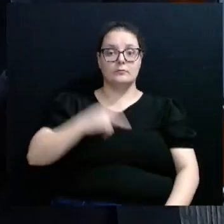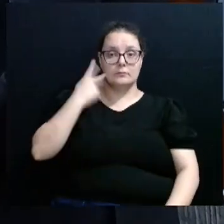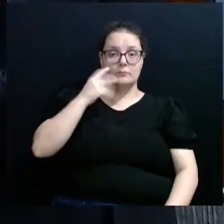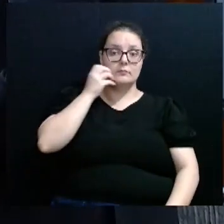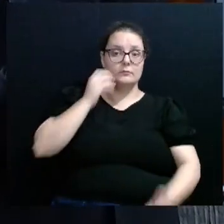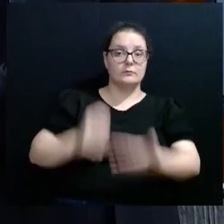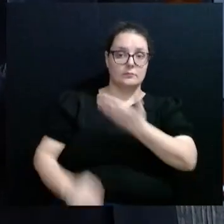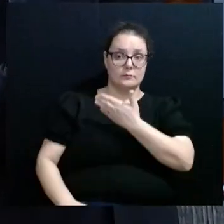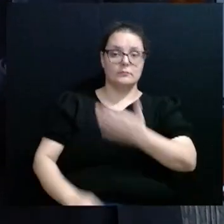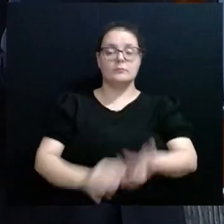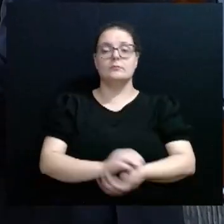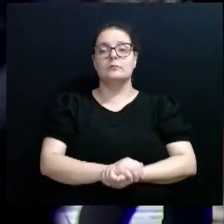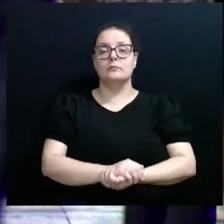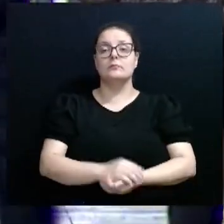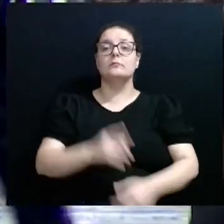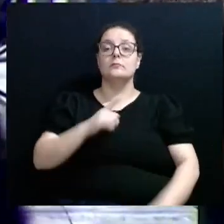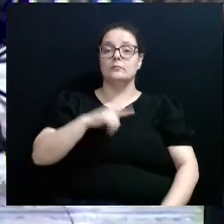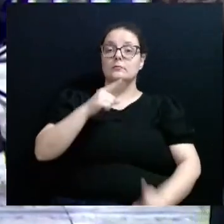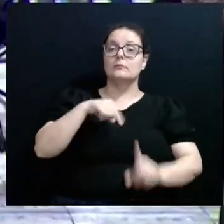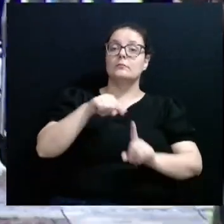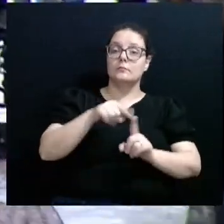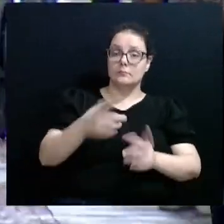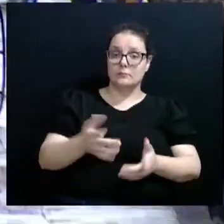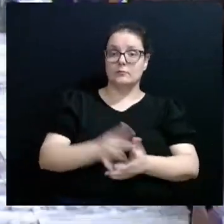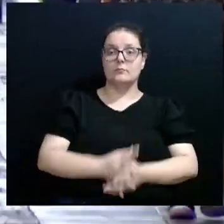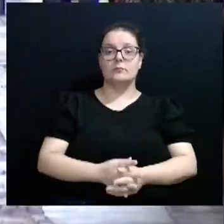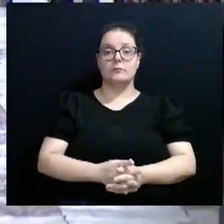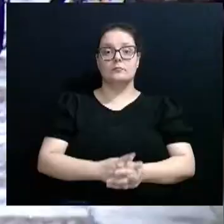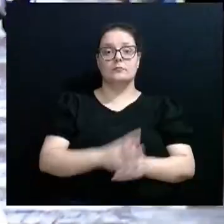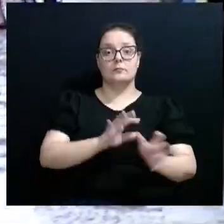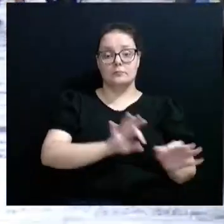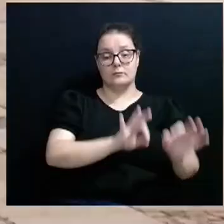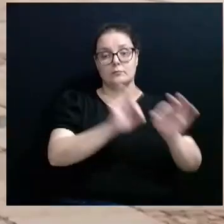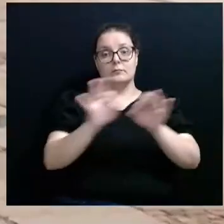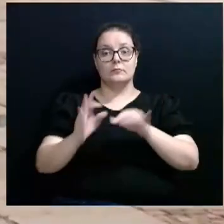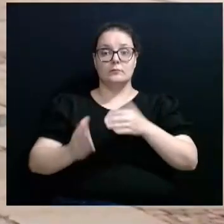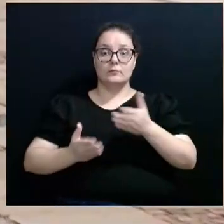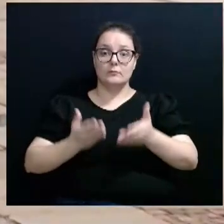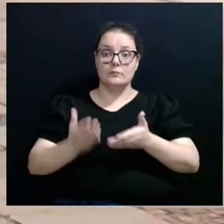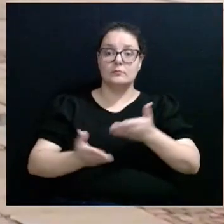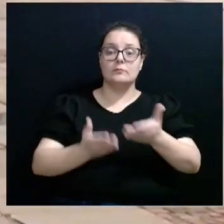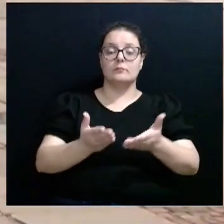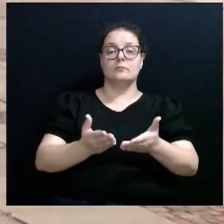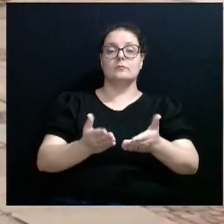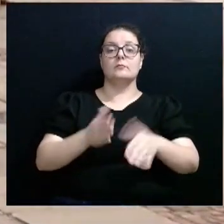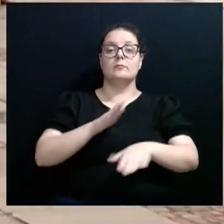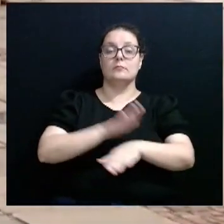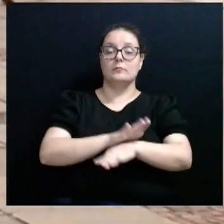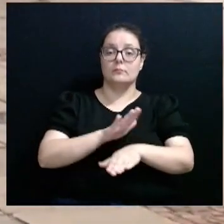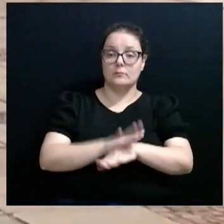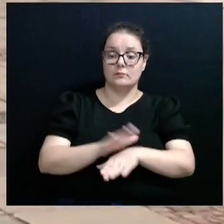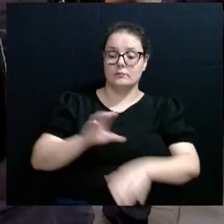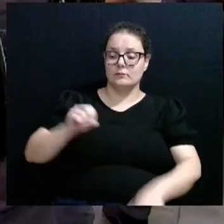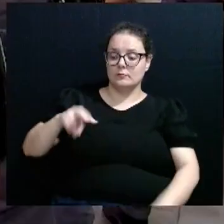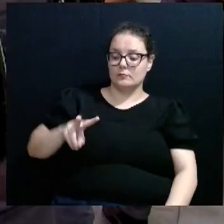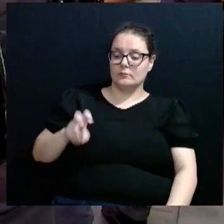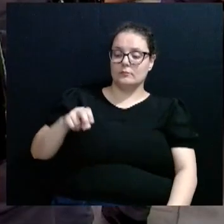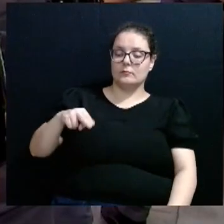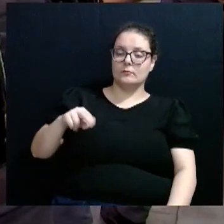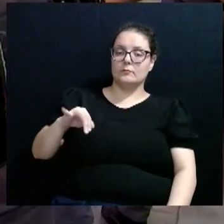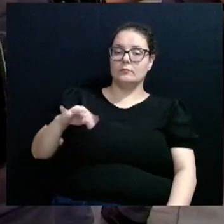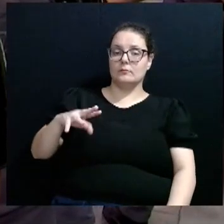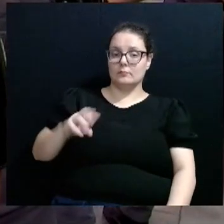e tem como objetivo acompanhar as tratativas para viabilizar o convênio, além de estudar os